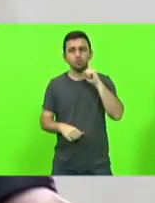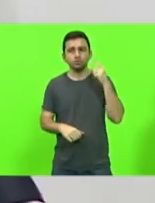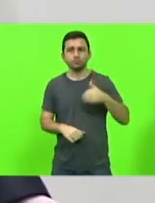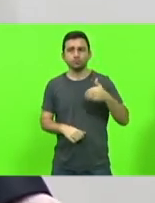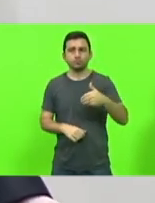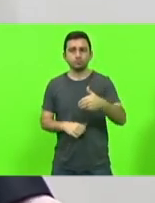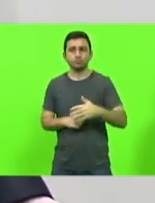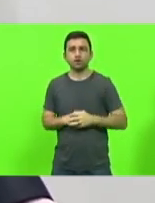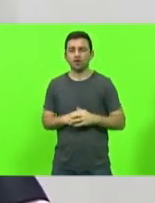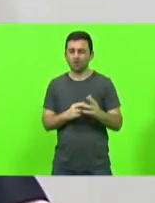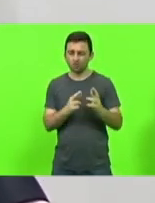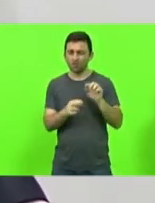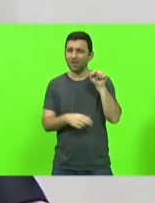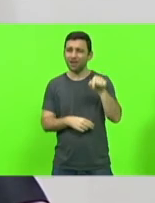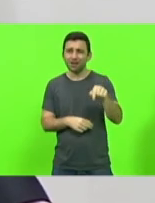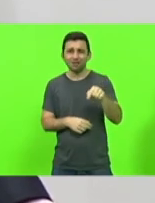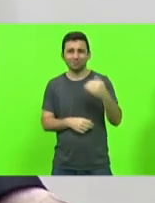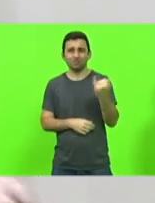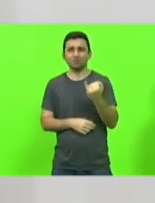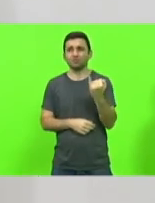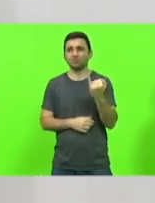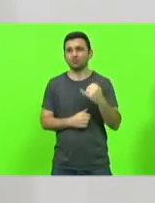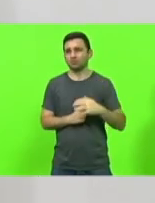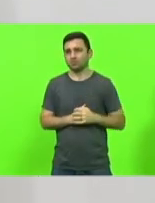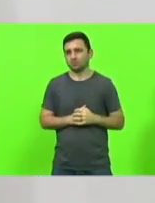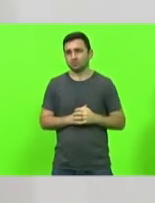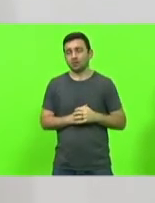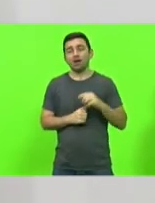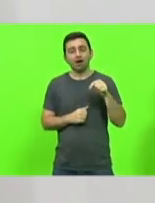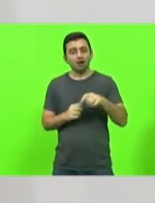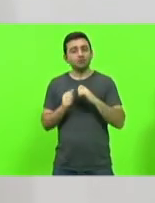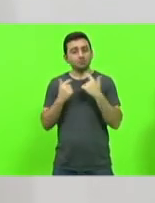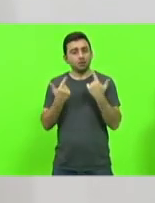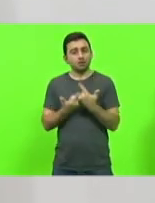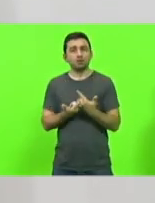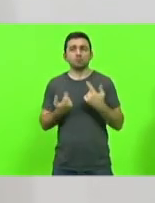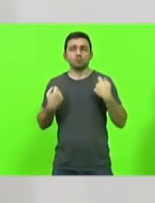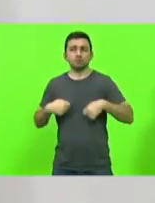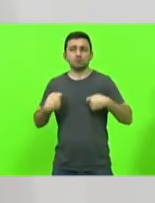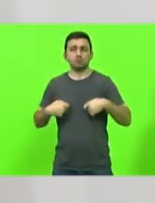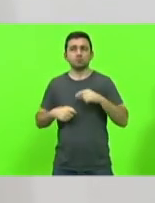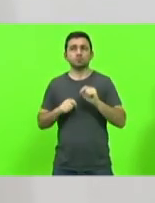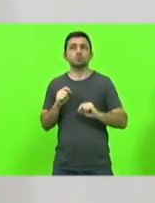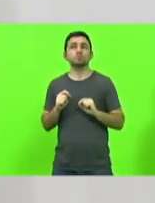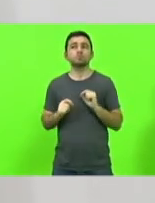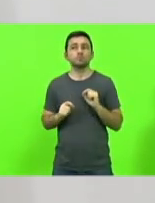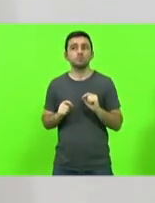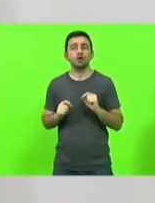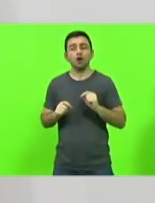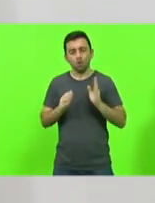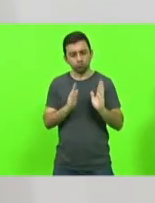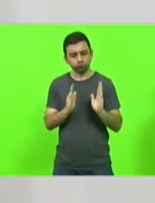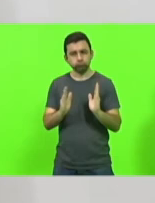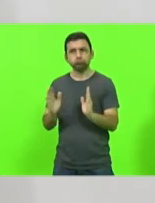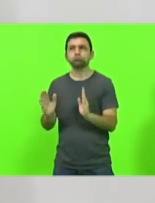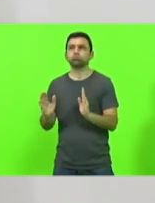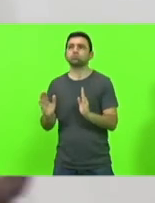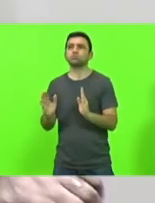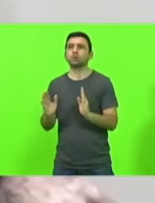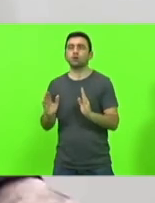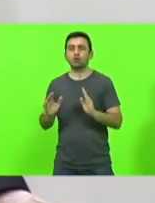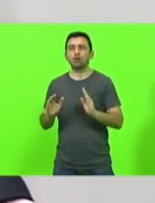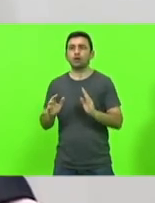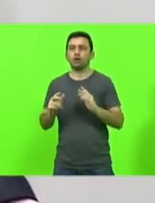rodovia importantíssima e que essa casa, entendo, deva se organizar no sentido de